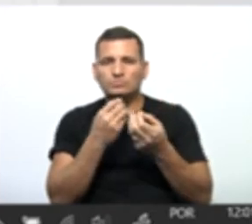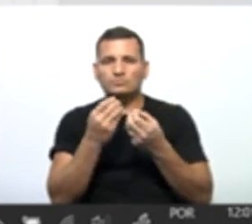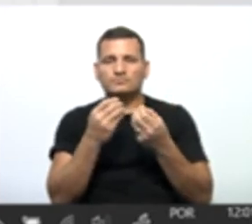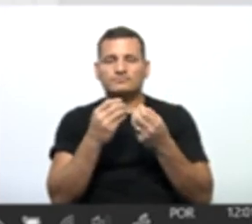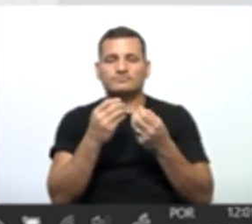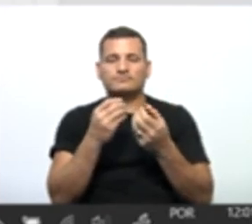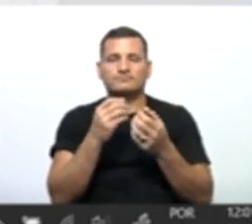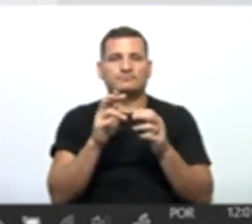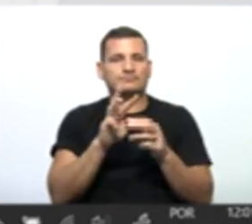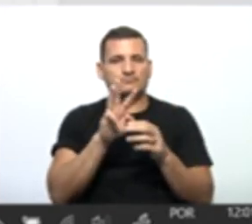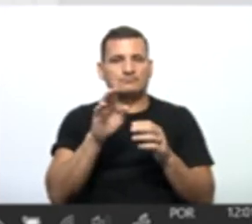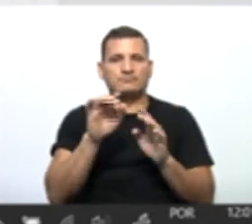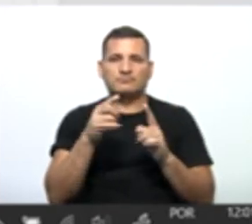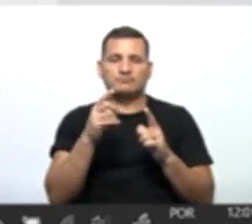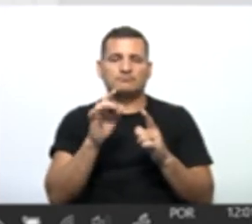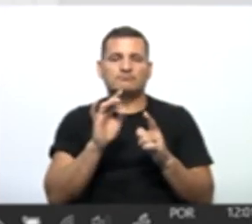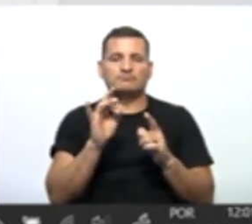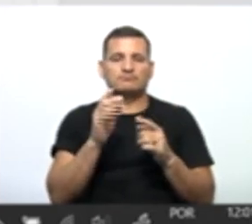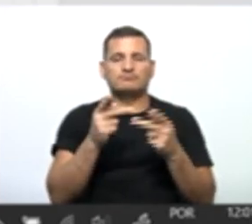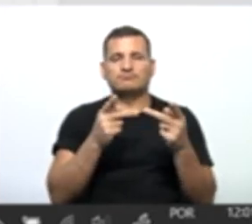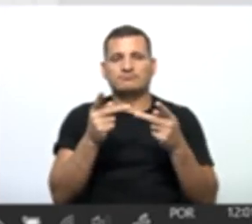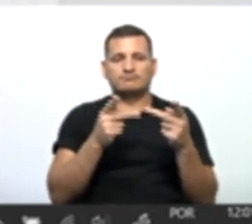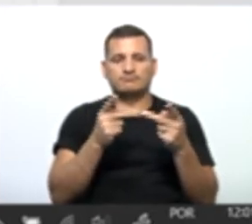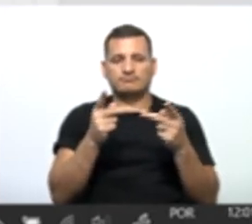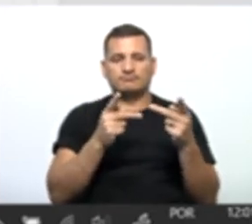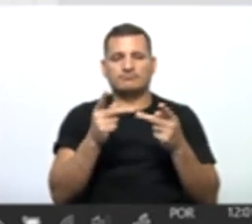né? Então assim,